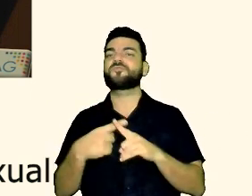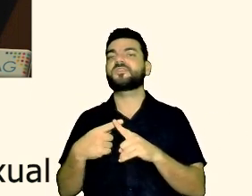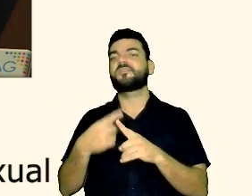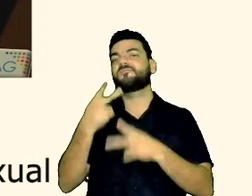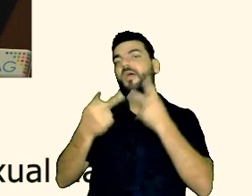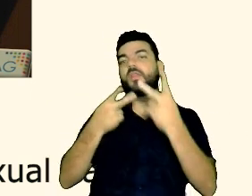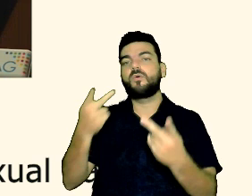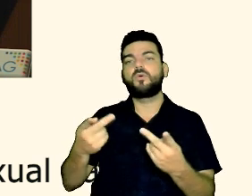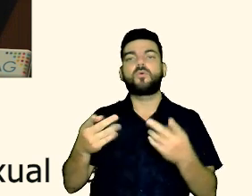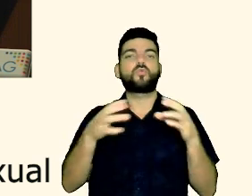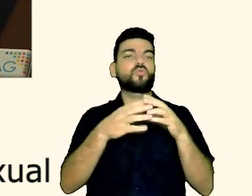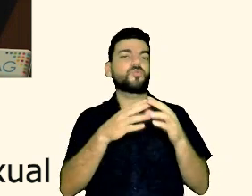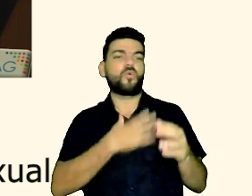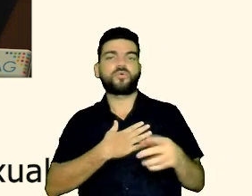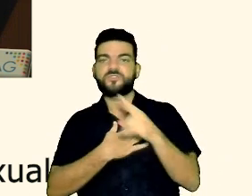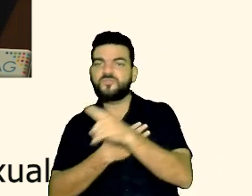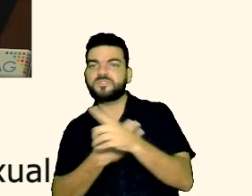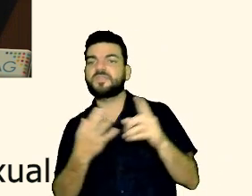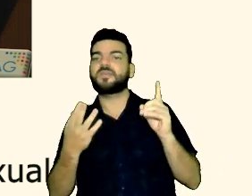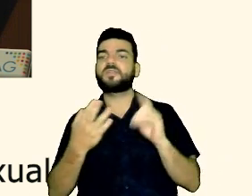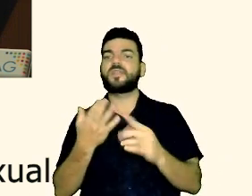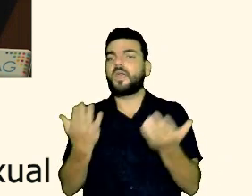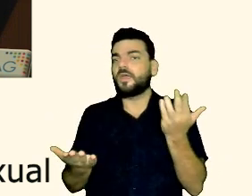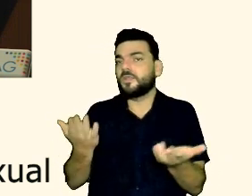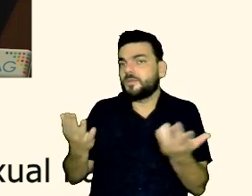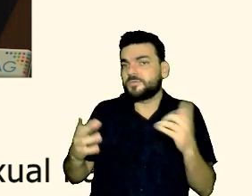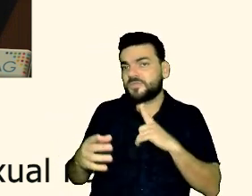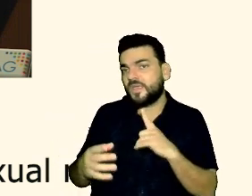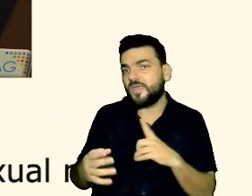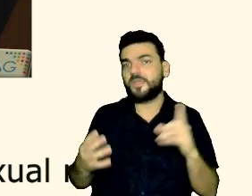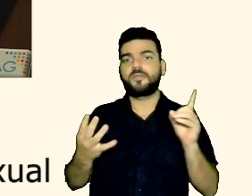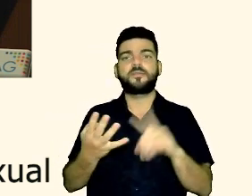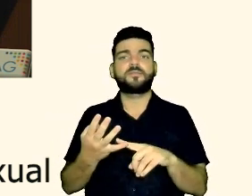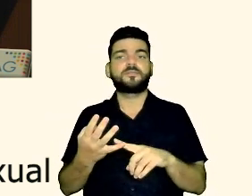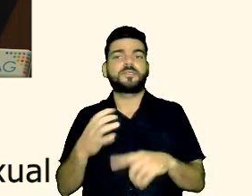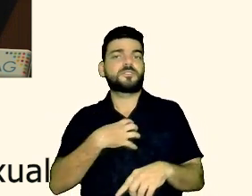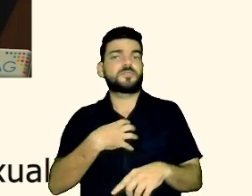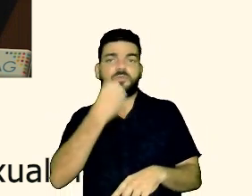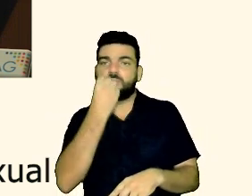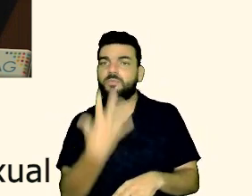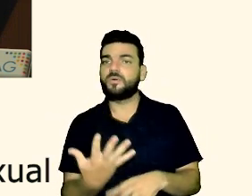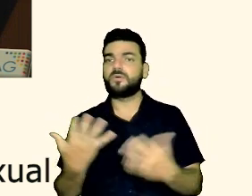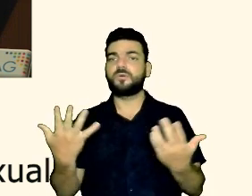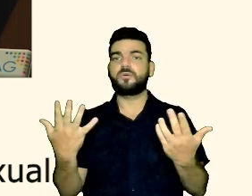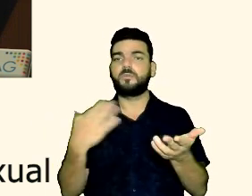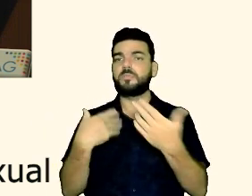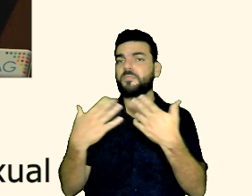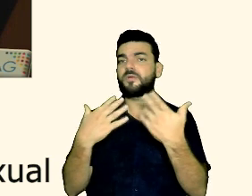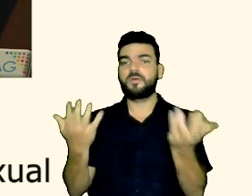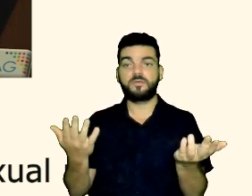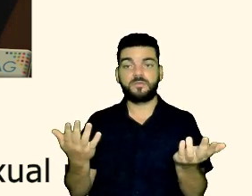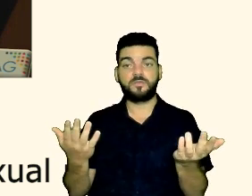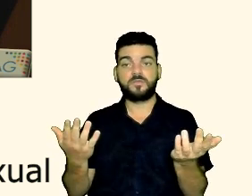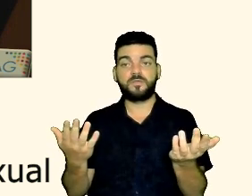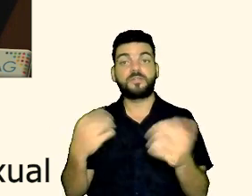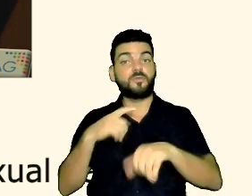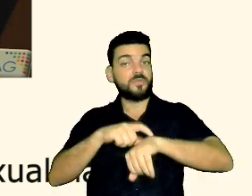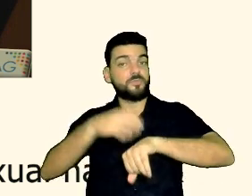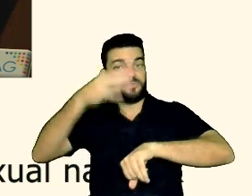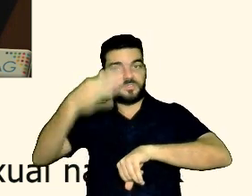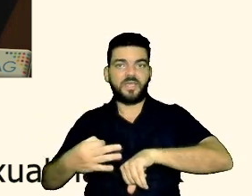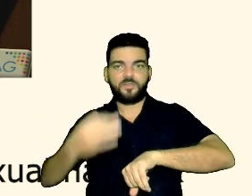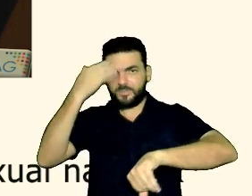um comportamento, um diálogo aberto com você, porque você tem os seus prazos respeitados. E aí eu começo a entender o